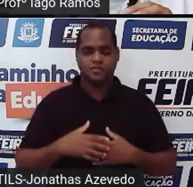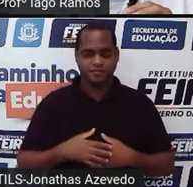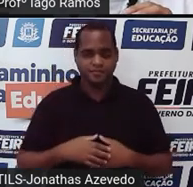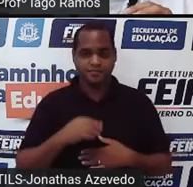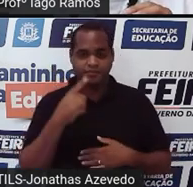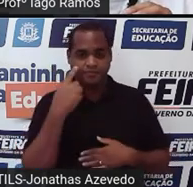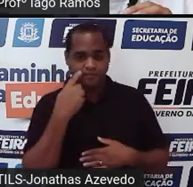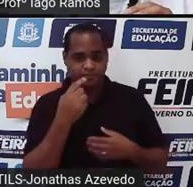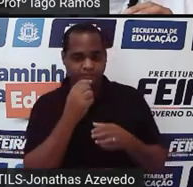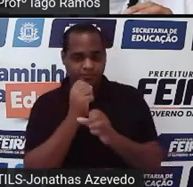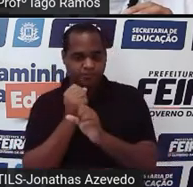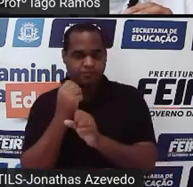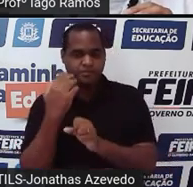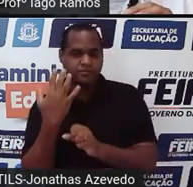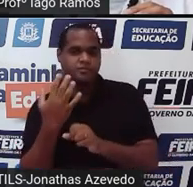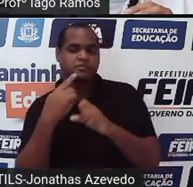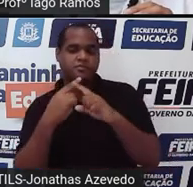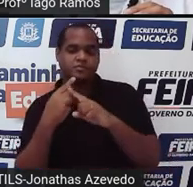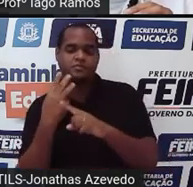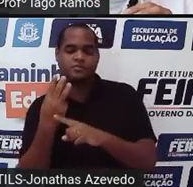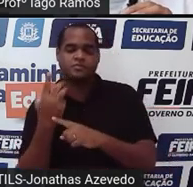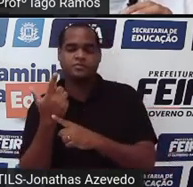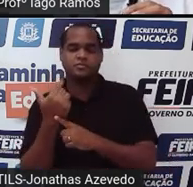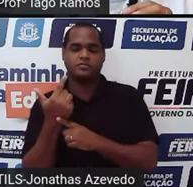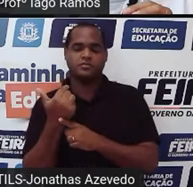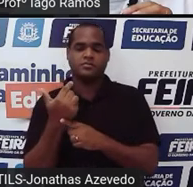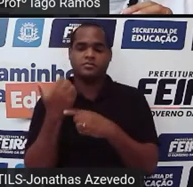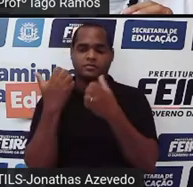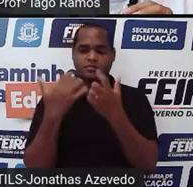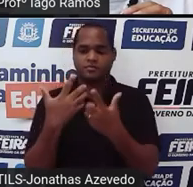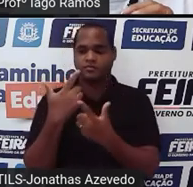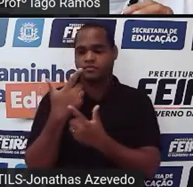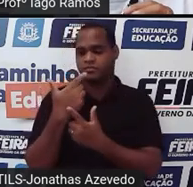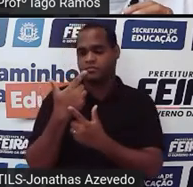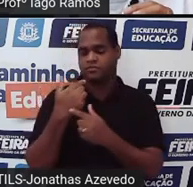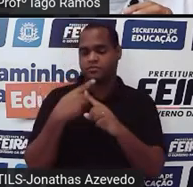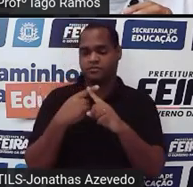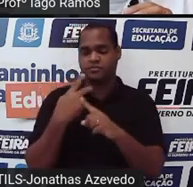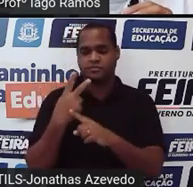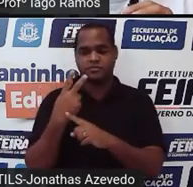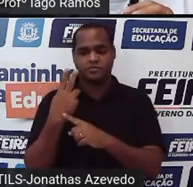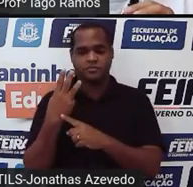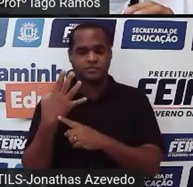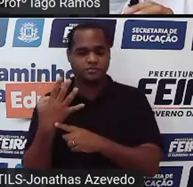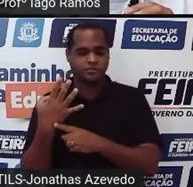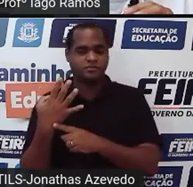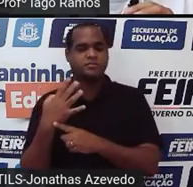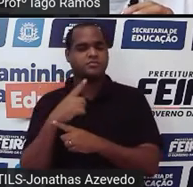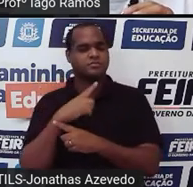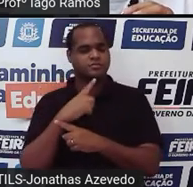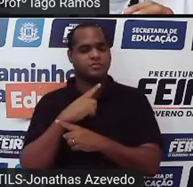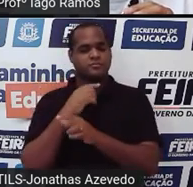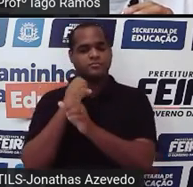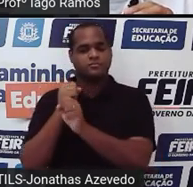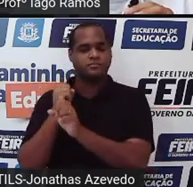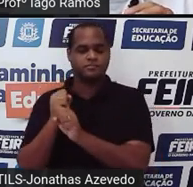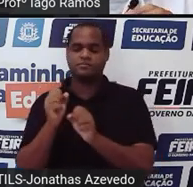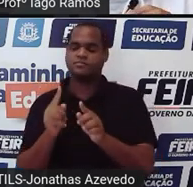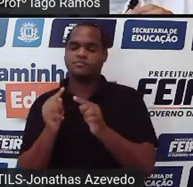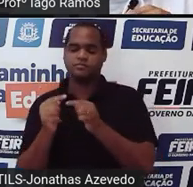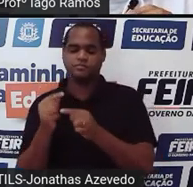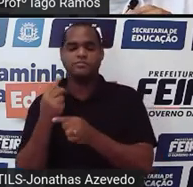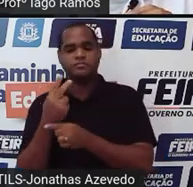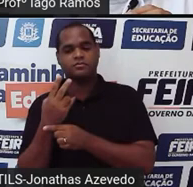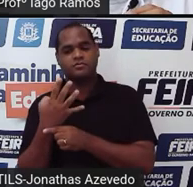comprimento 4 x 3 12 12 x 2 24 se a gente contar todos os cubinhos